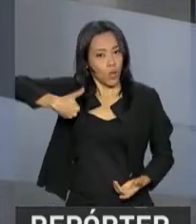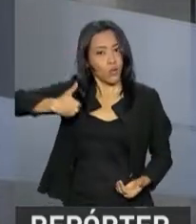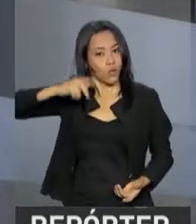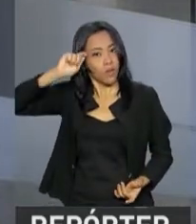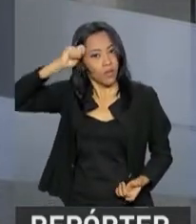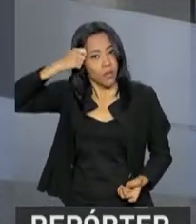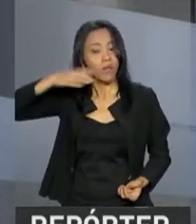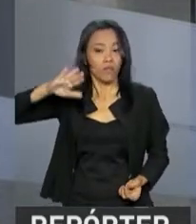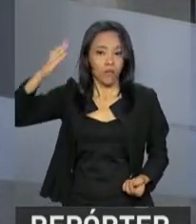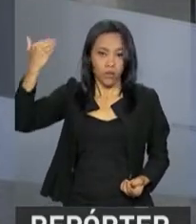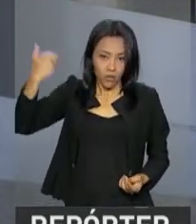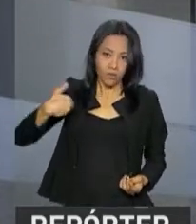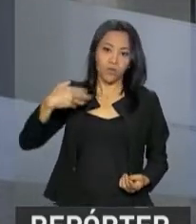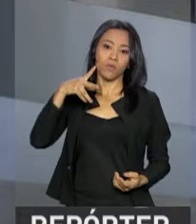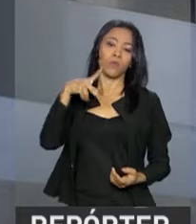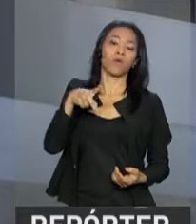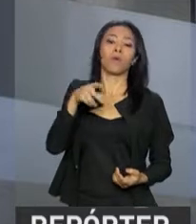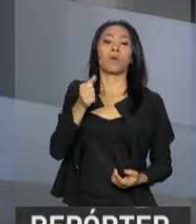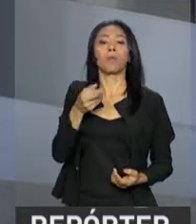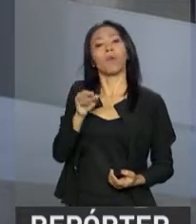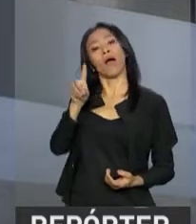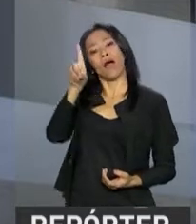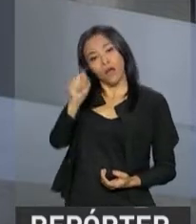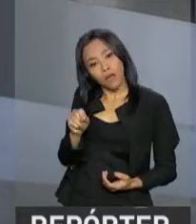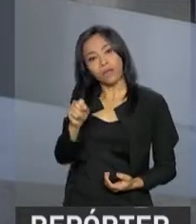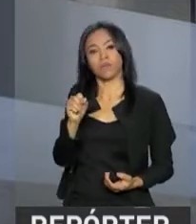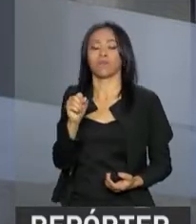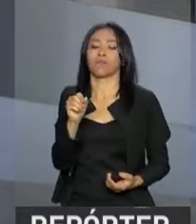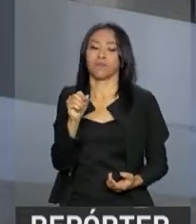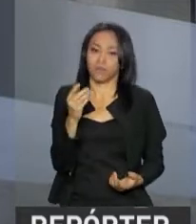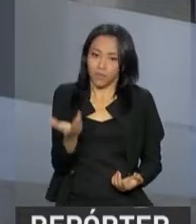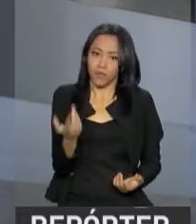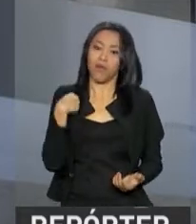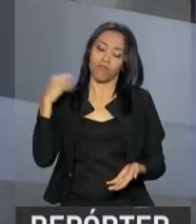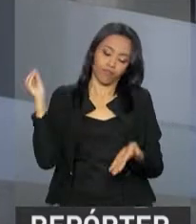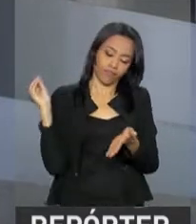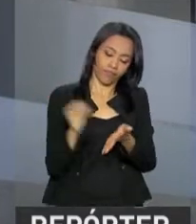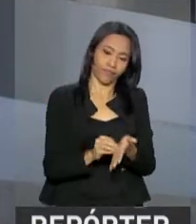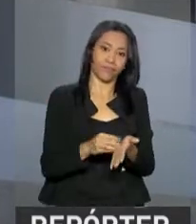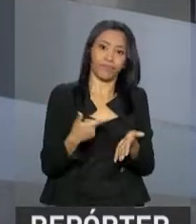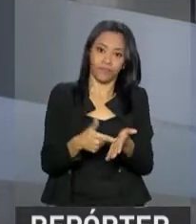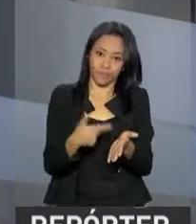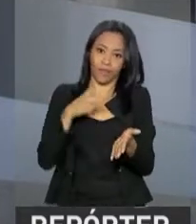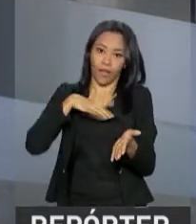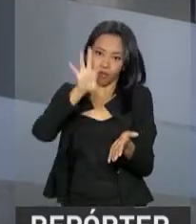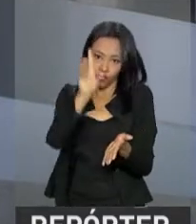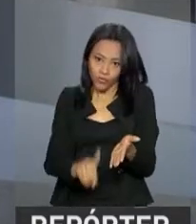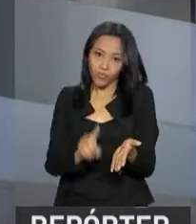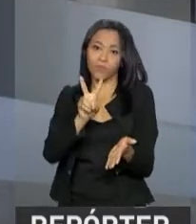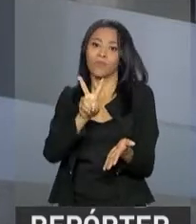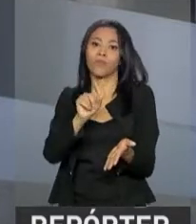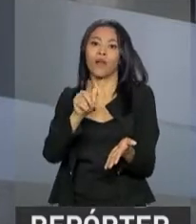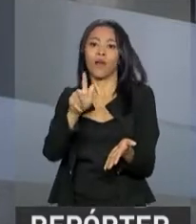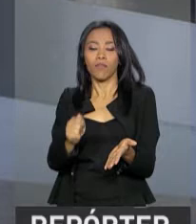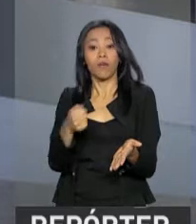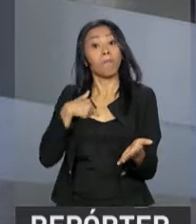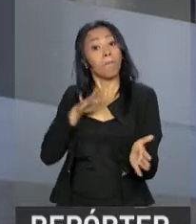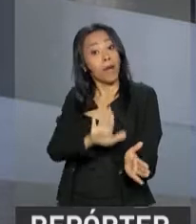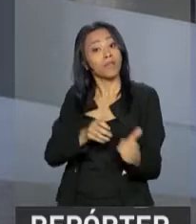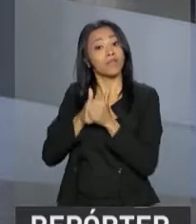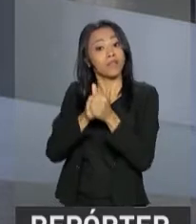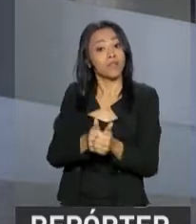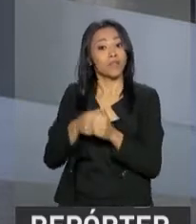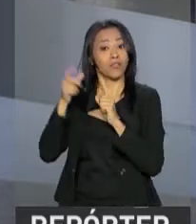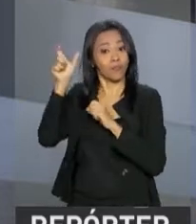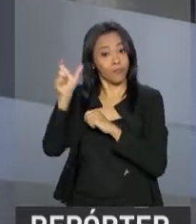no ato da inscrição do estágio conforme requisitos da utilizado pela fundação instituto brasileiro de